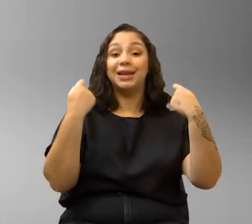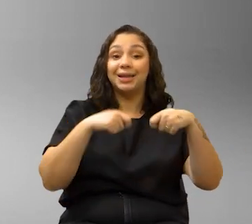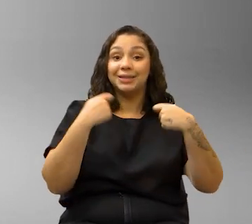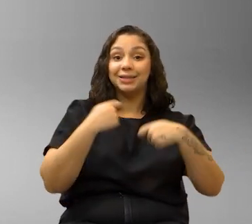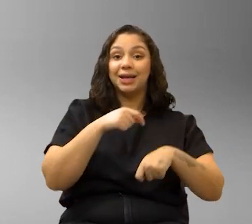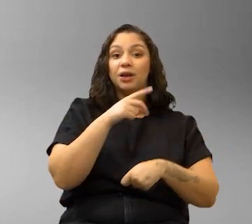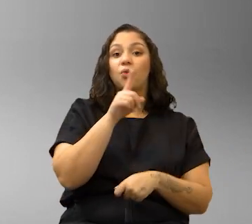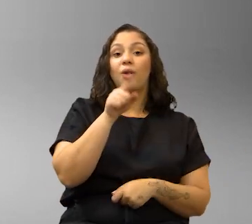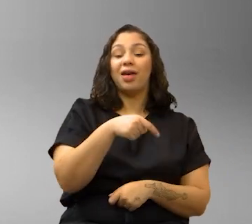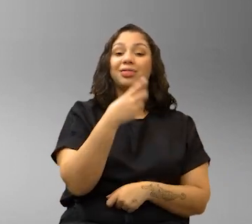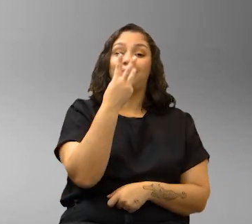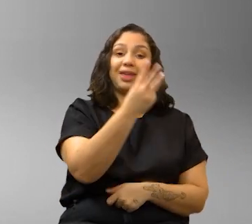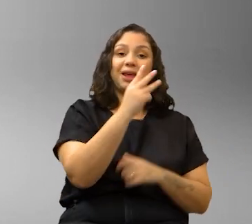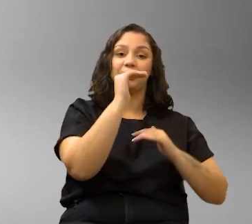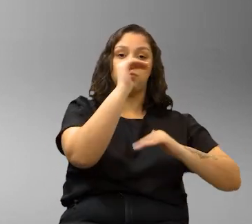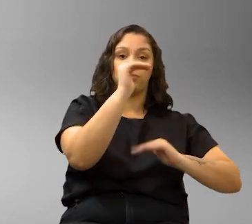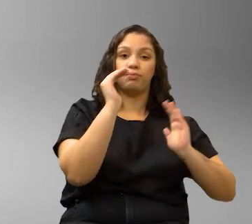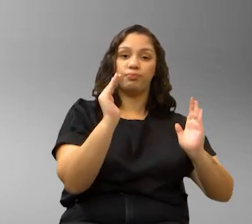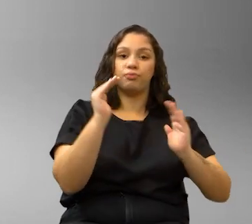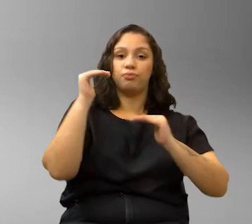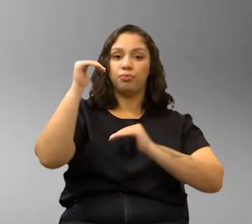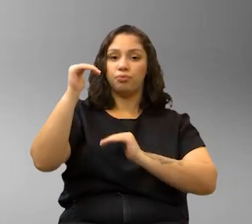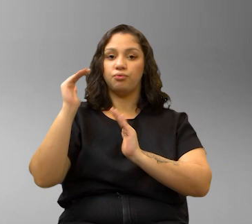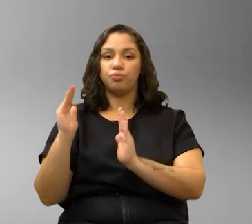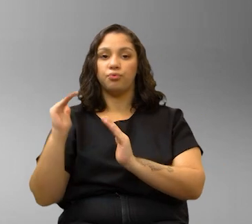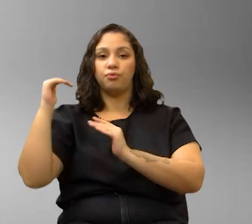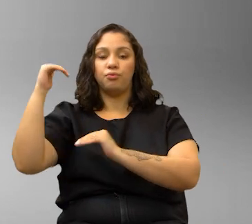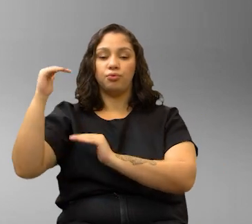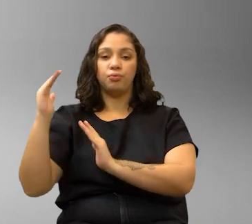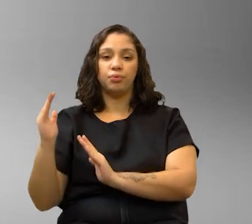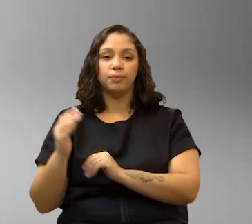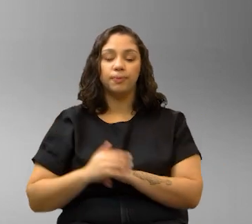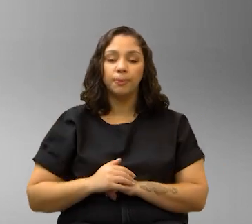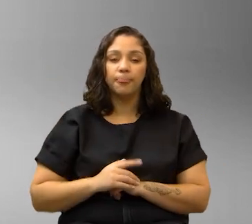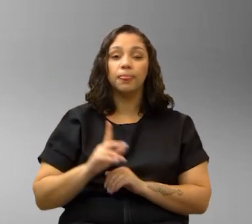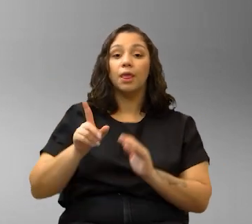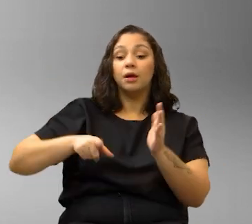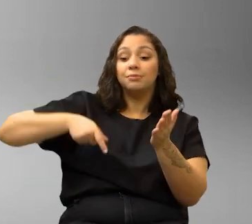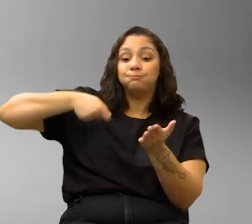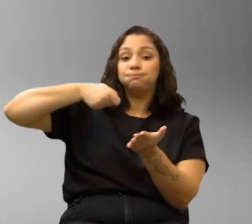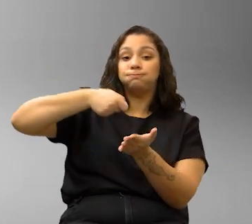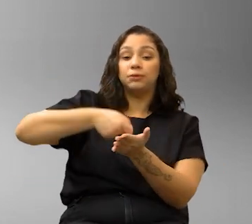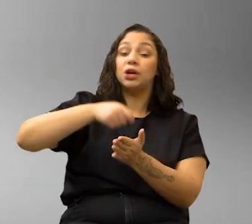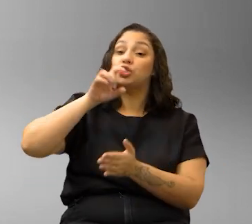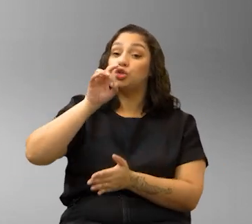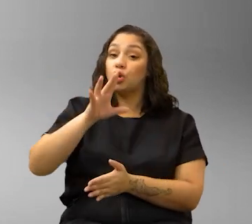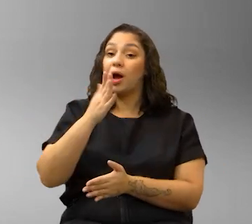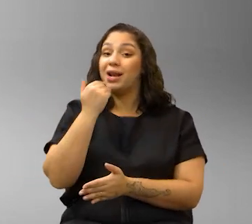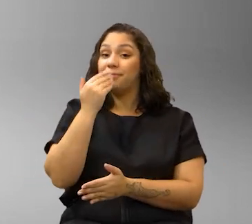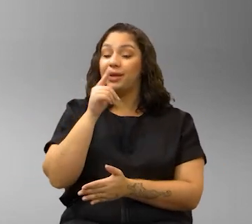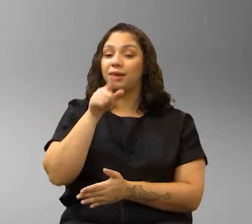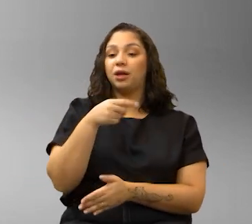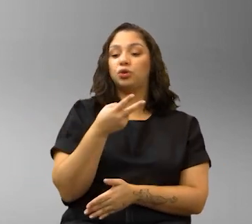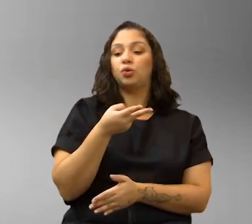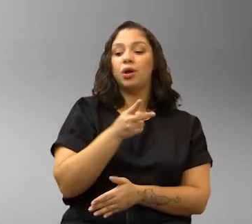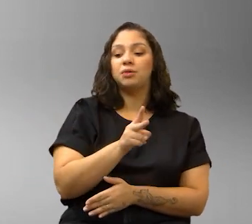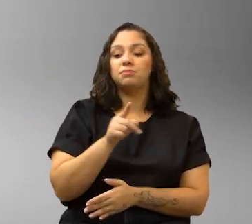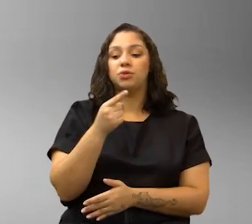necessário seriam 3 cestas básicas. Nesse caso, o custo somente com alimentação seria de R$